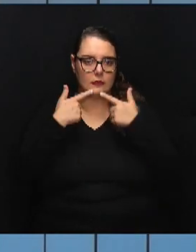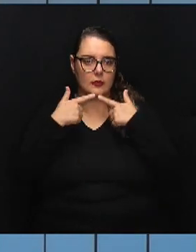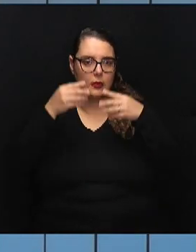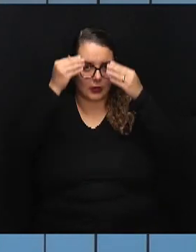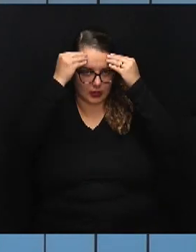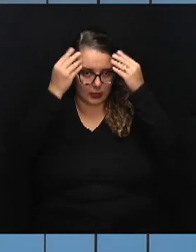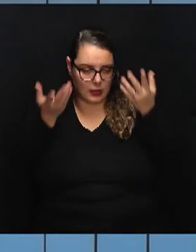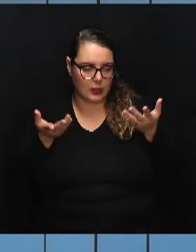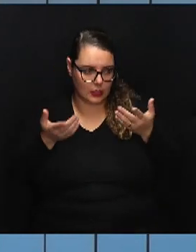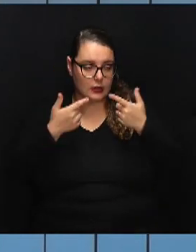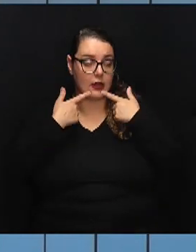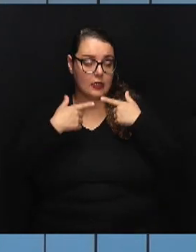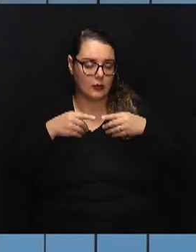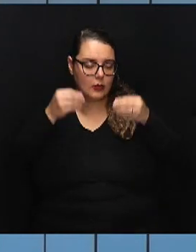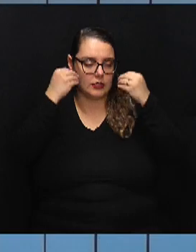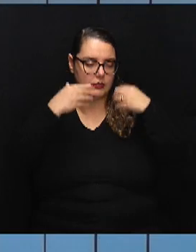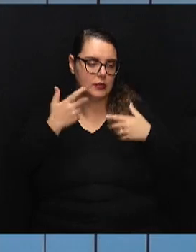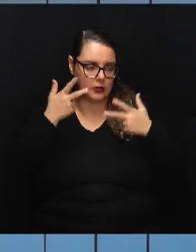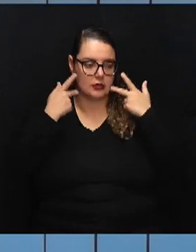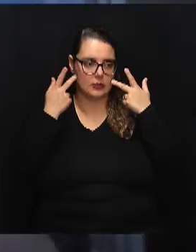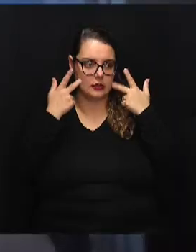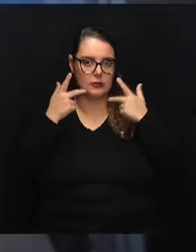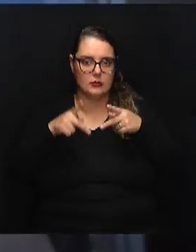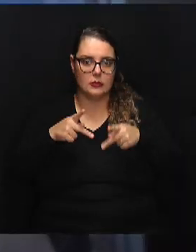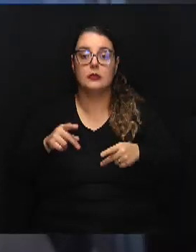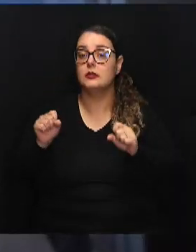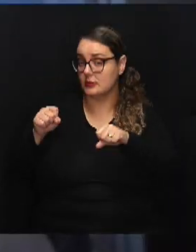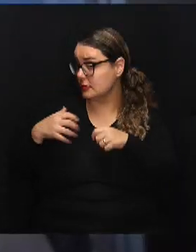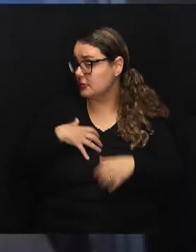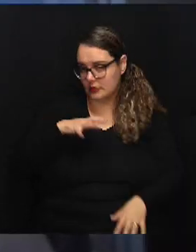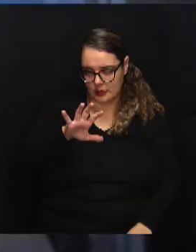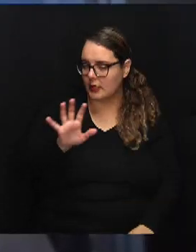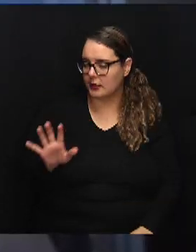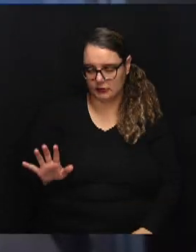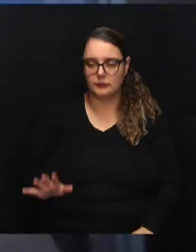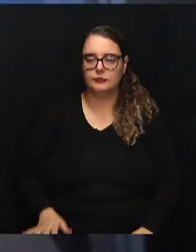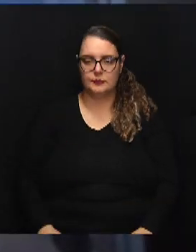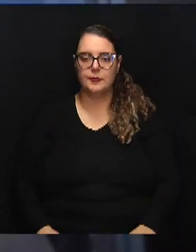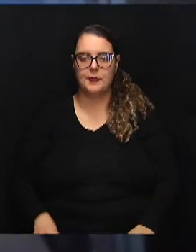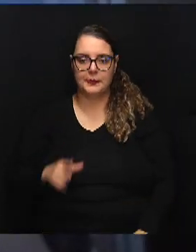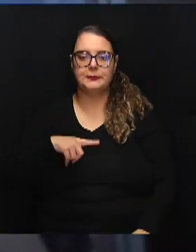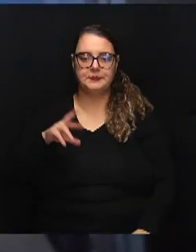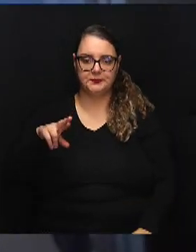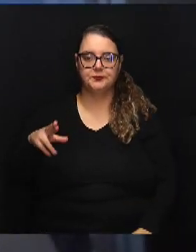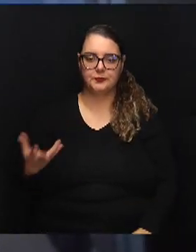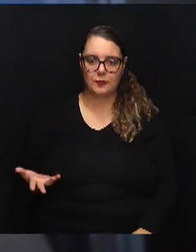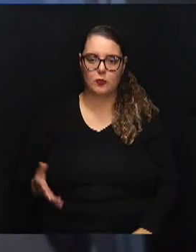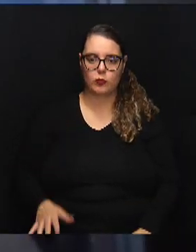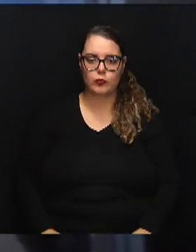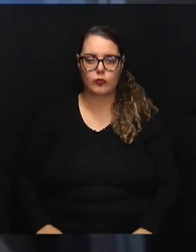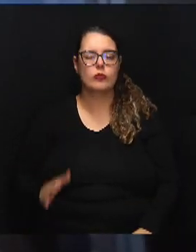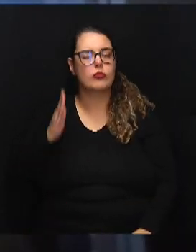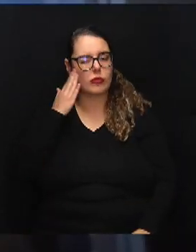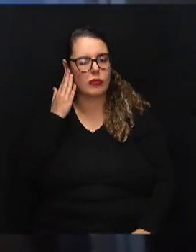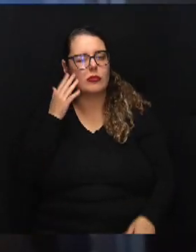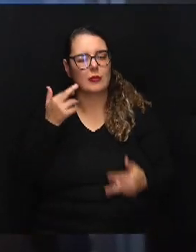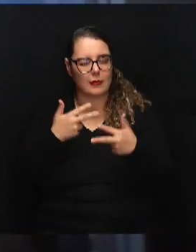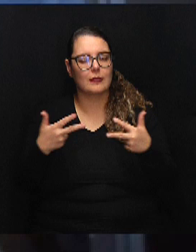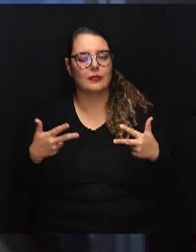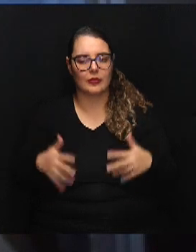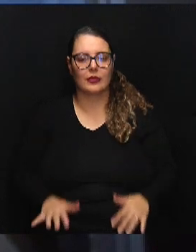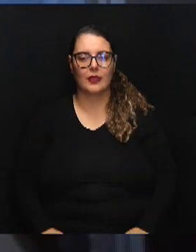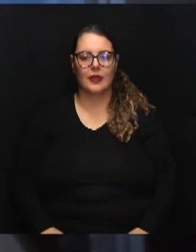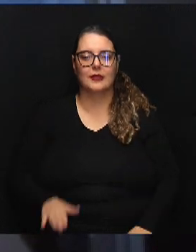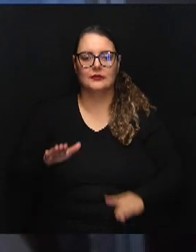popular, né, doutora? E é isso mesmo, né? É isso mesmo. Eles têm toda a razão. A gente já sabe das coisas, né? A gente às vezes só